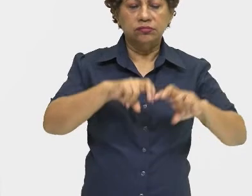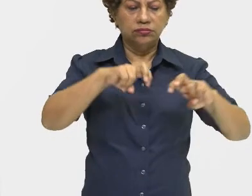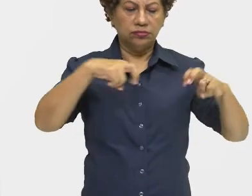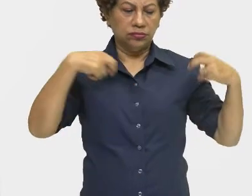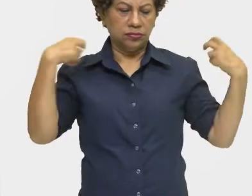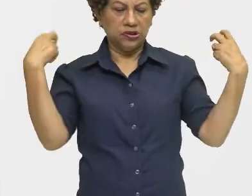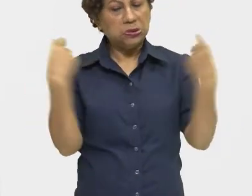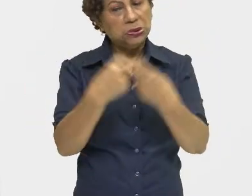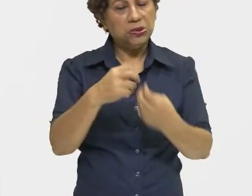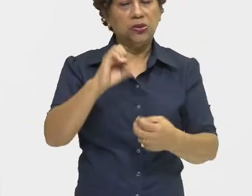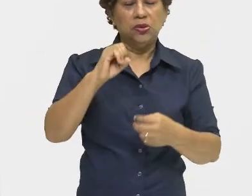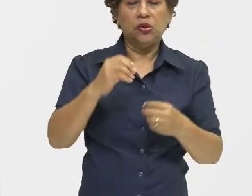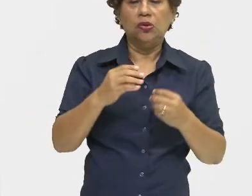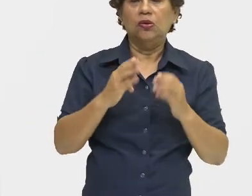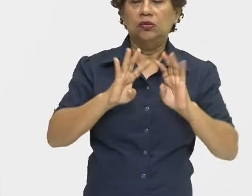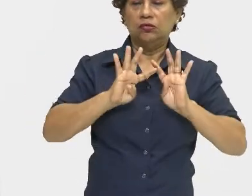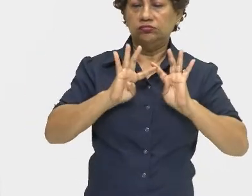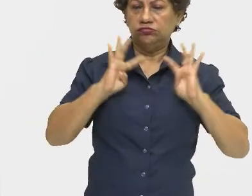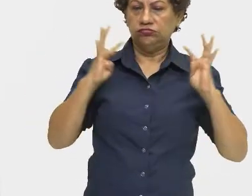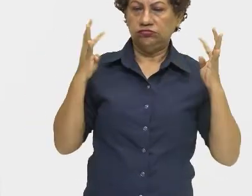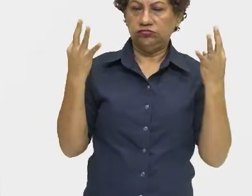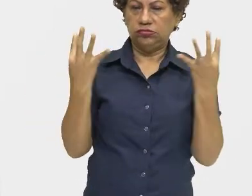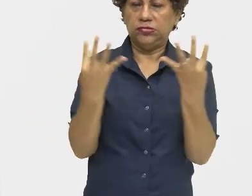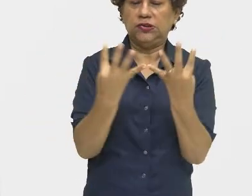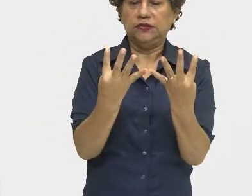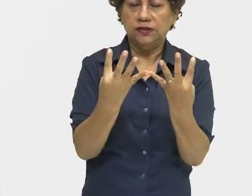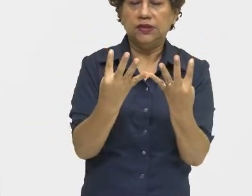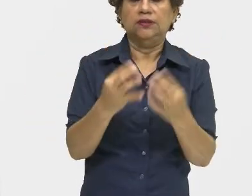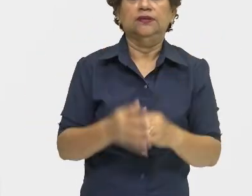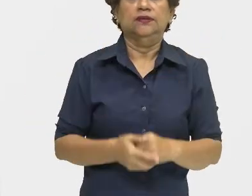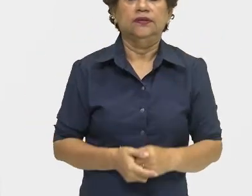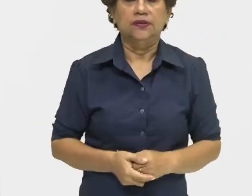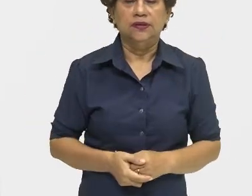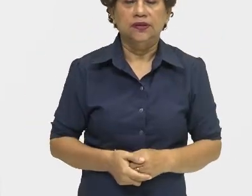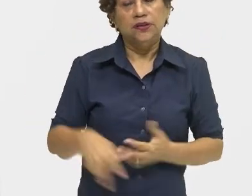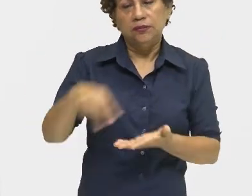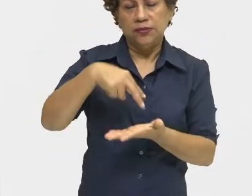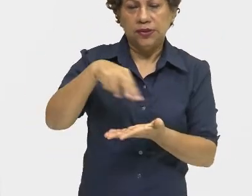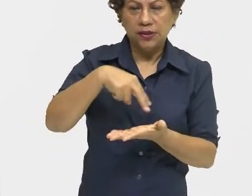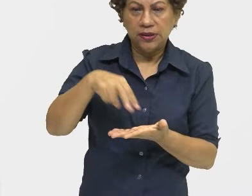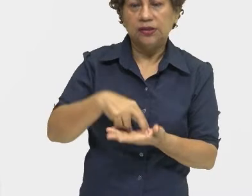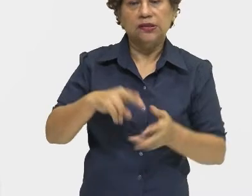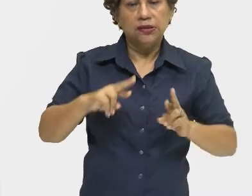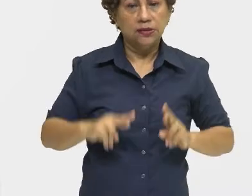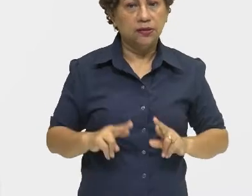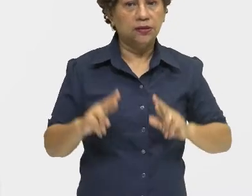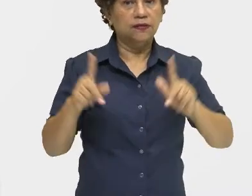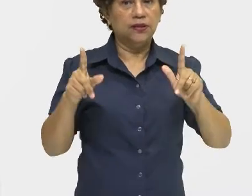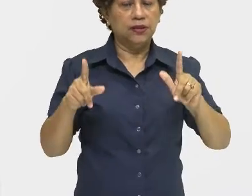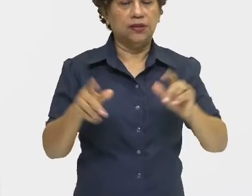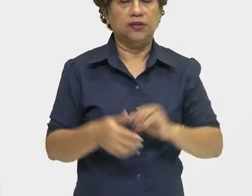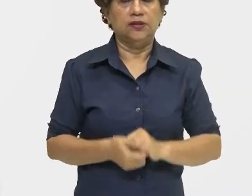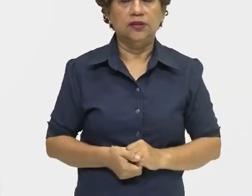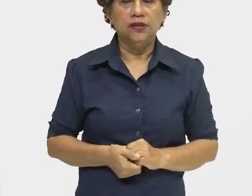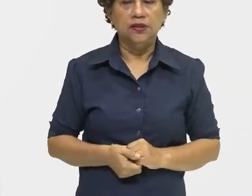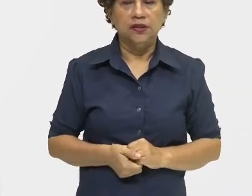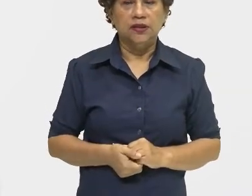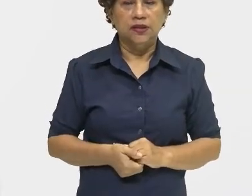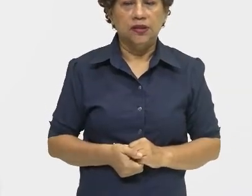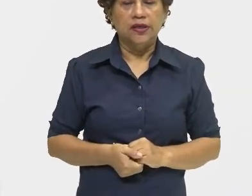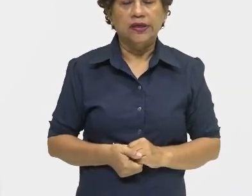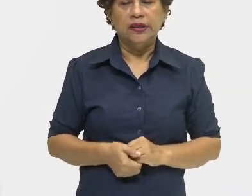fileiras opostas, pares soltos e unidos. É uma dança bem diversificada. Os passos podem